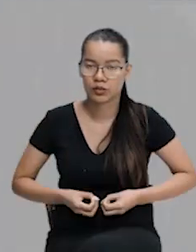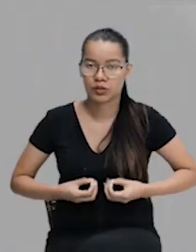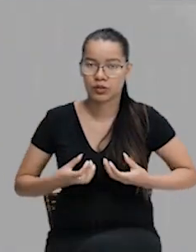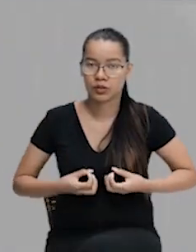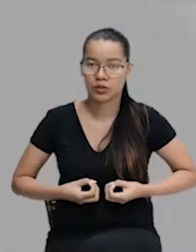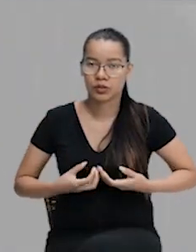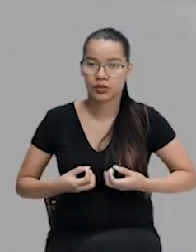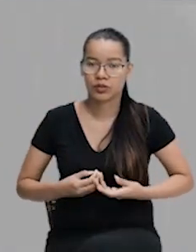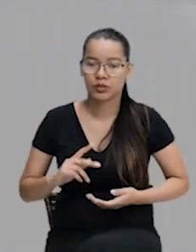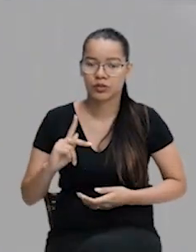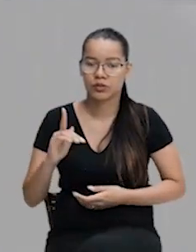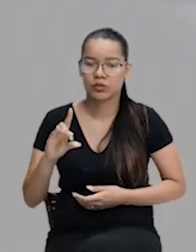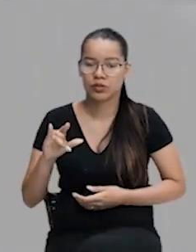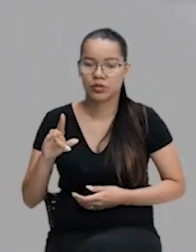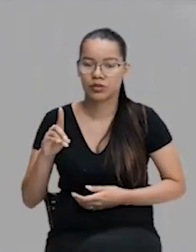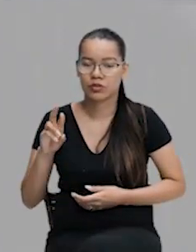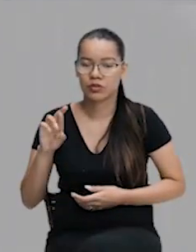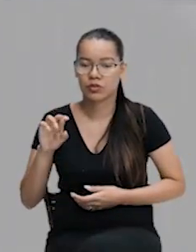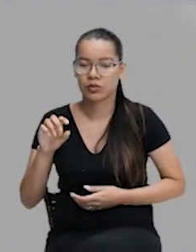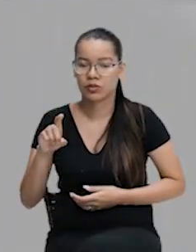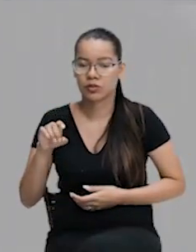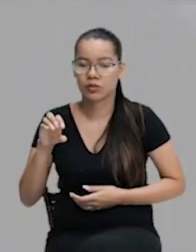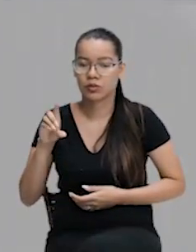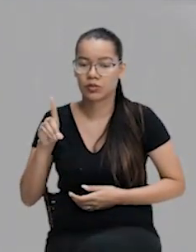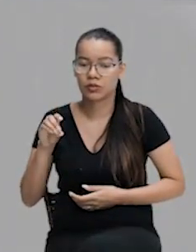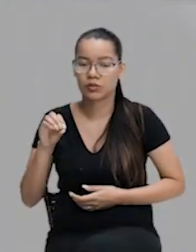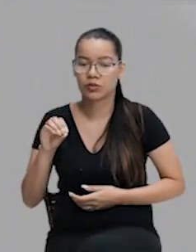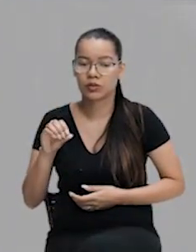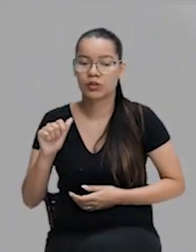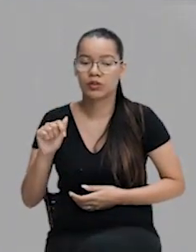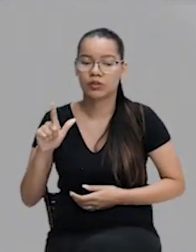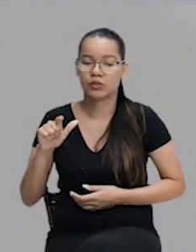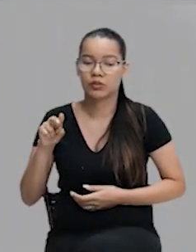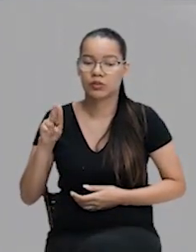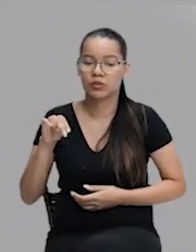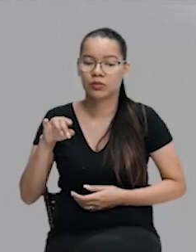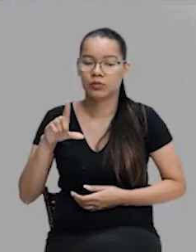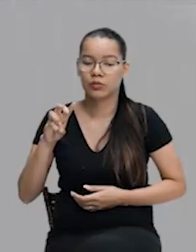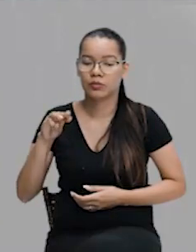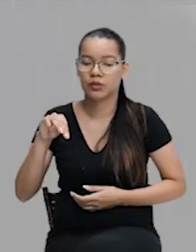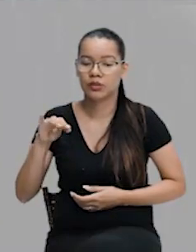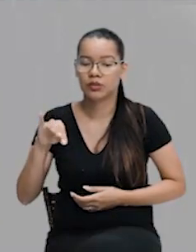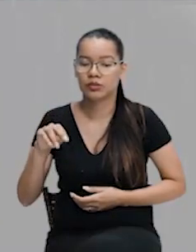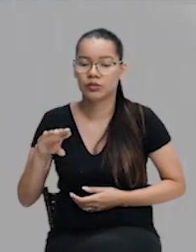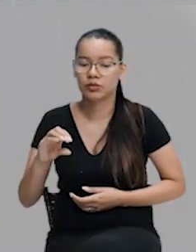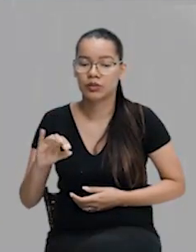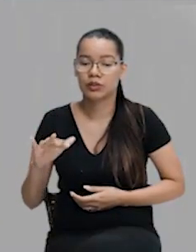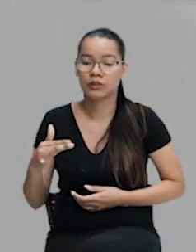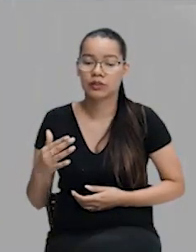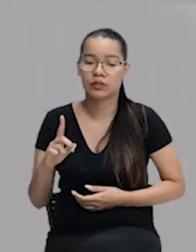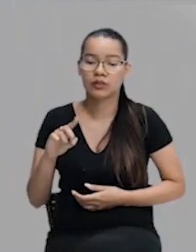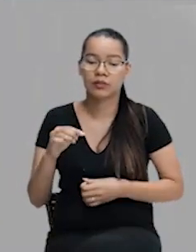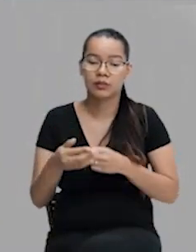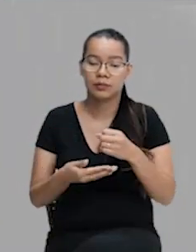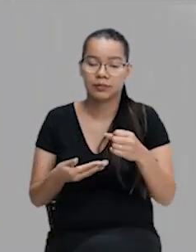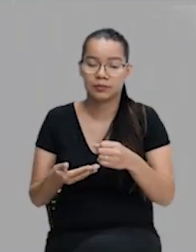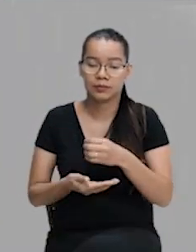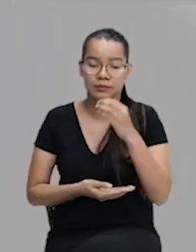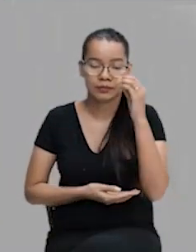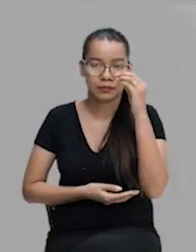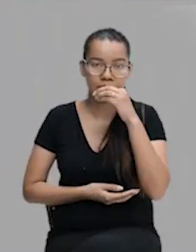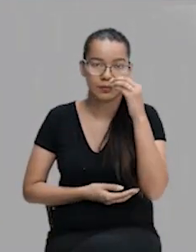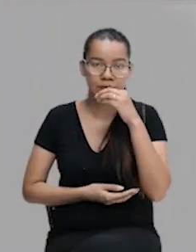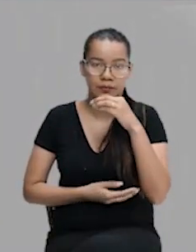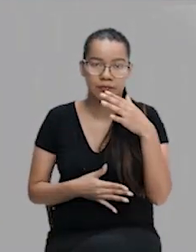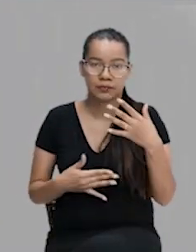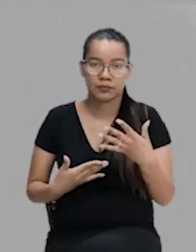esse hidróxido de alumínio ele é pouco dissociado, então é uma base fraca. Ou